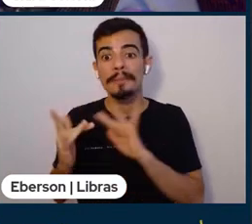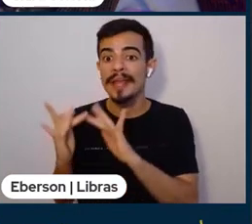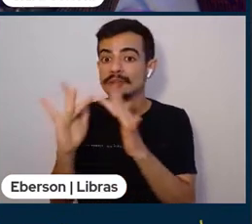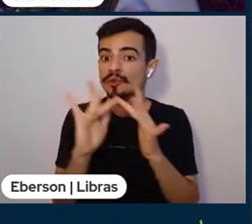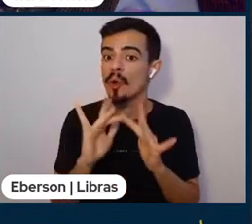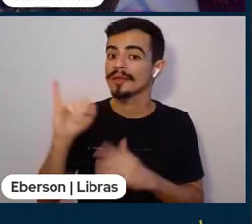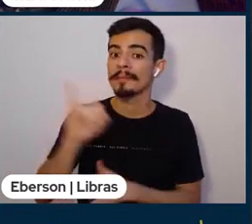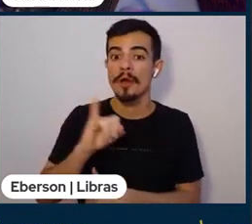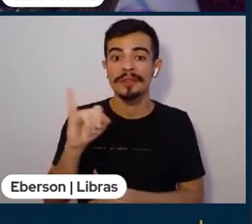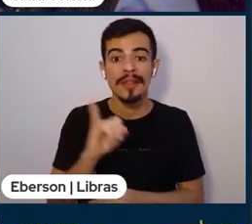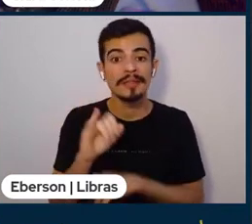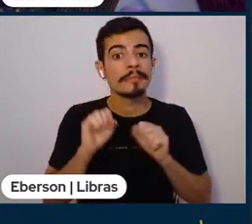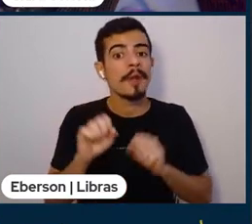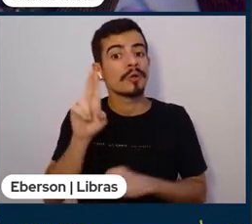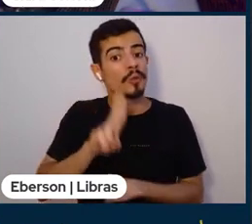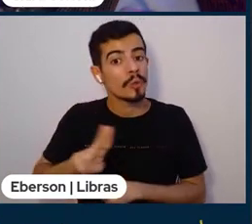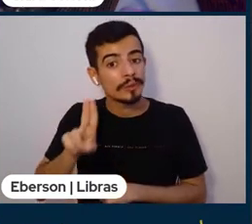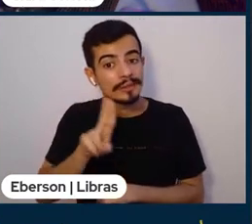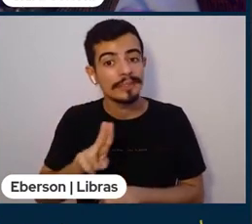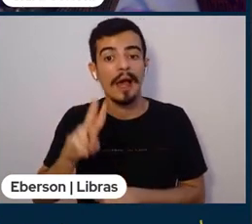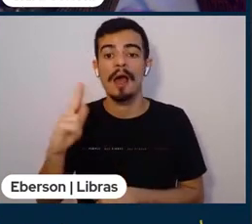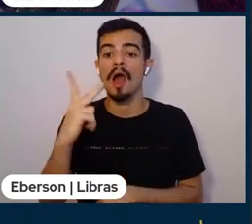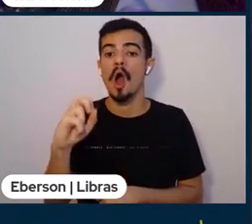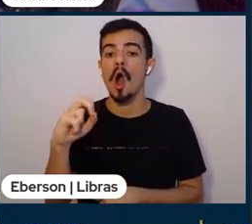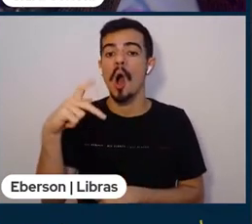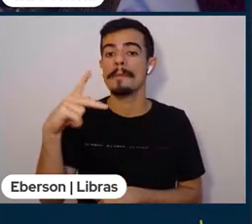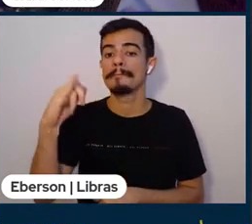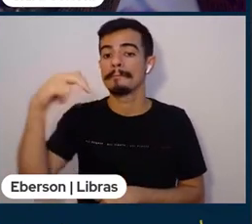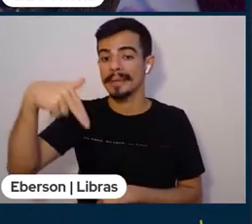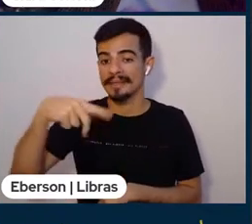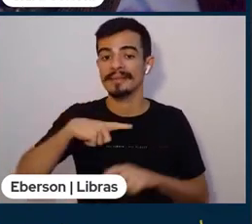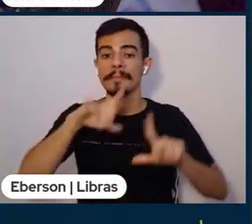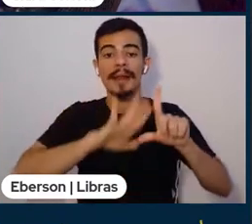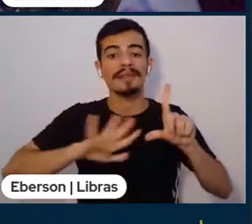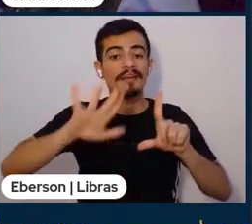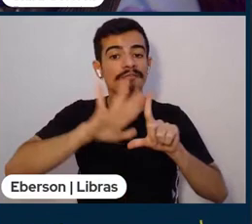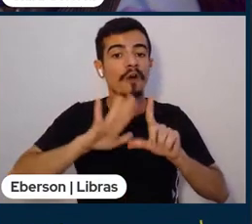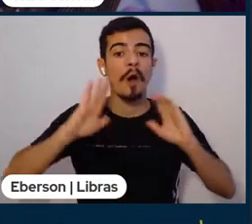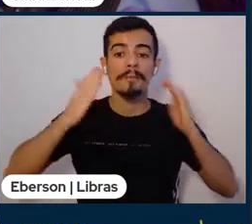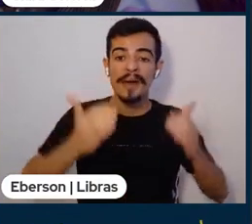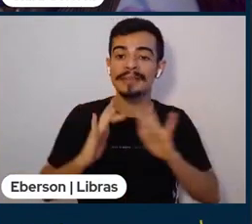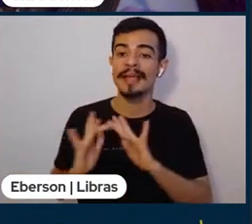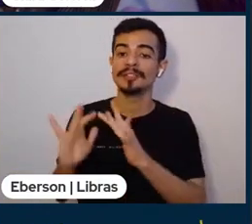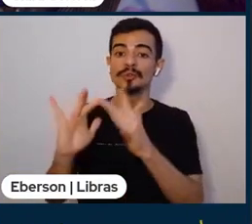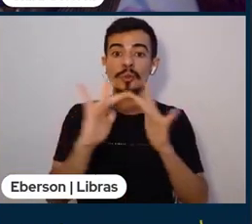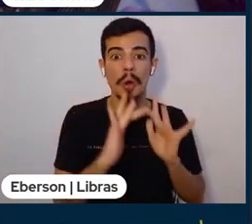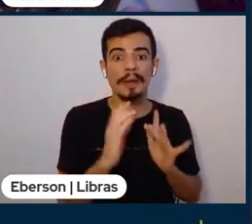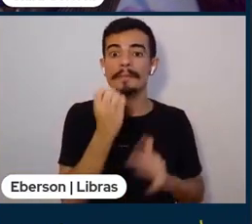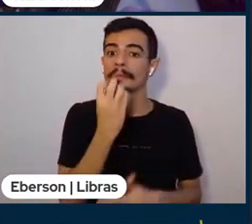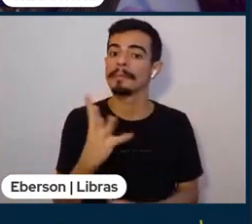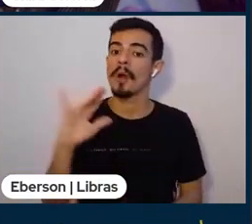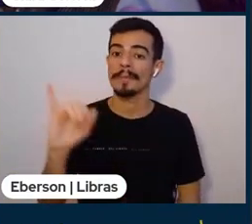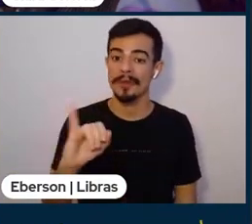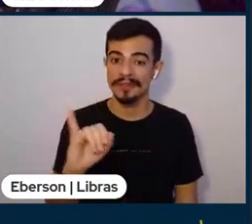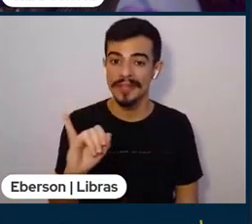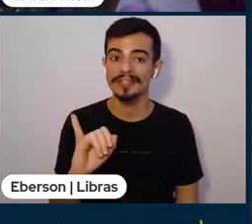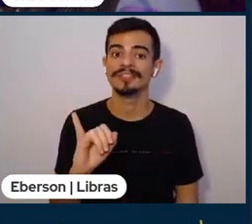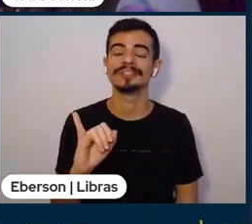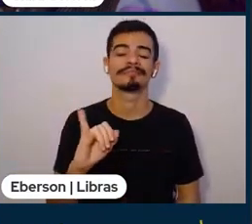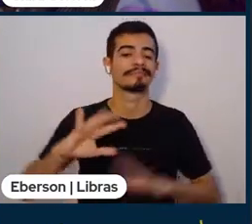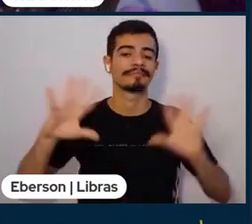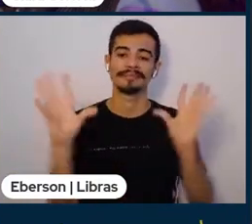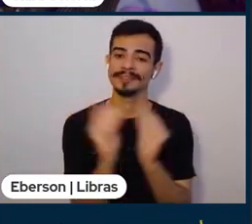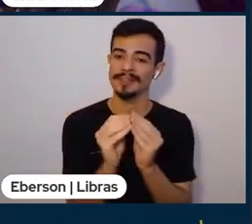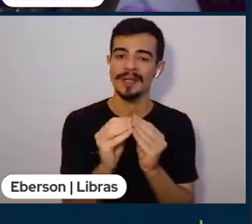Então, utilize inclusive o Hopin para isso, porque a gente tem uma plataforma ali só de network. E essa é minha última fala, gente.